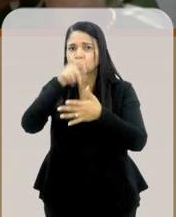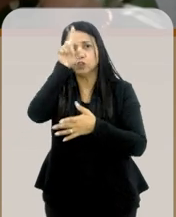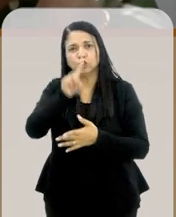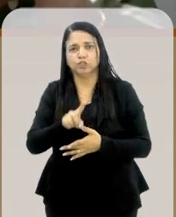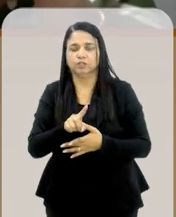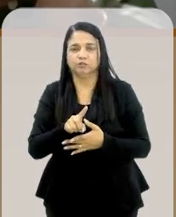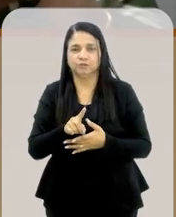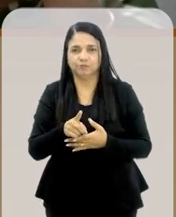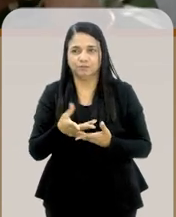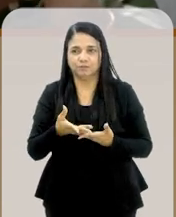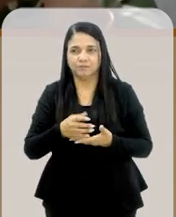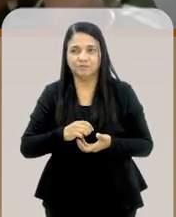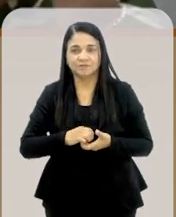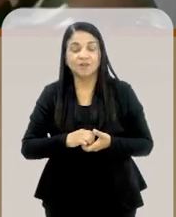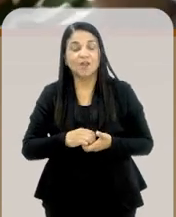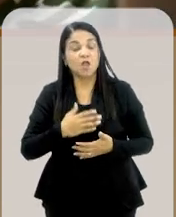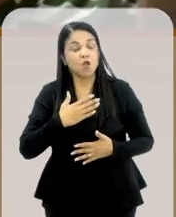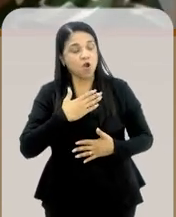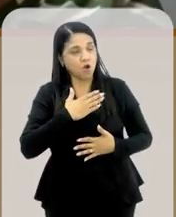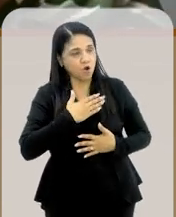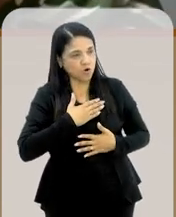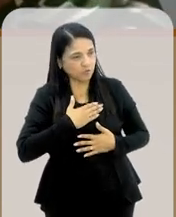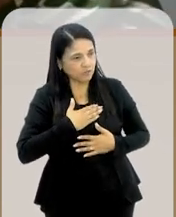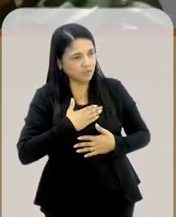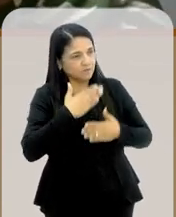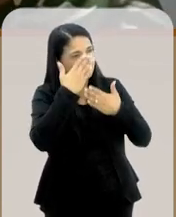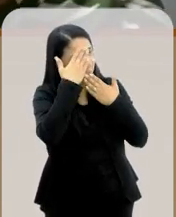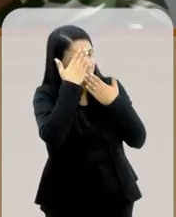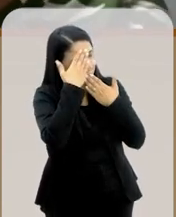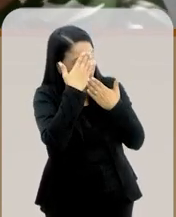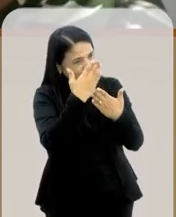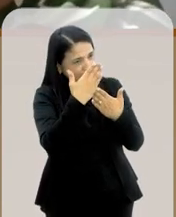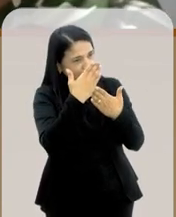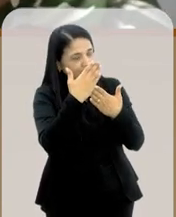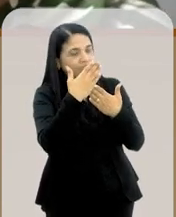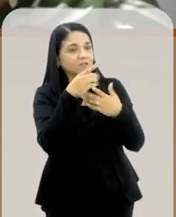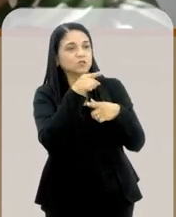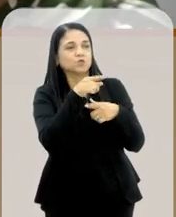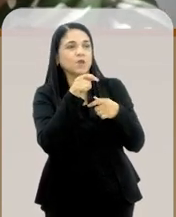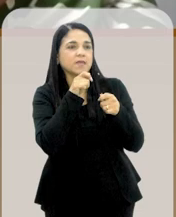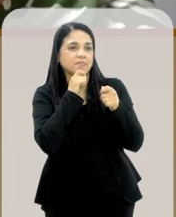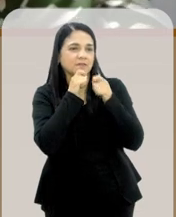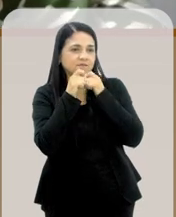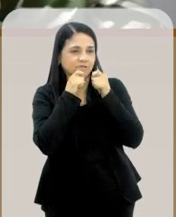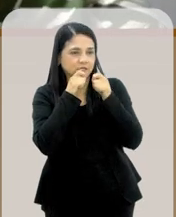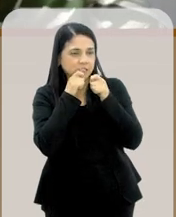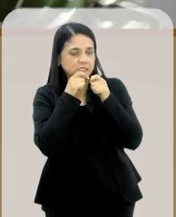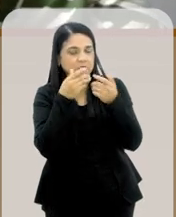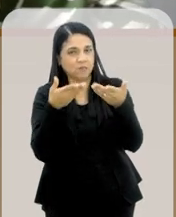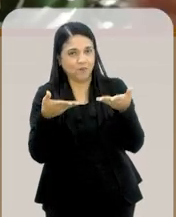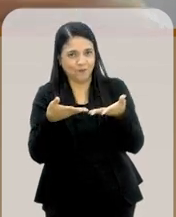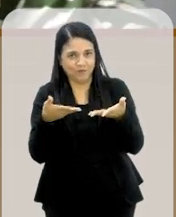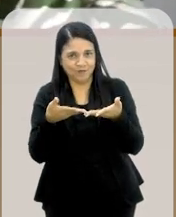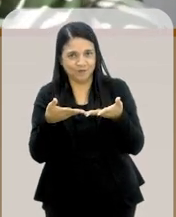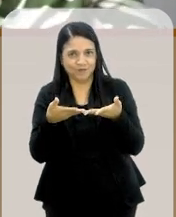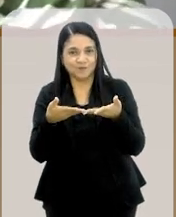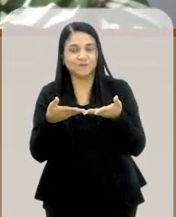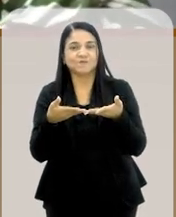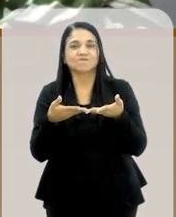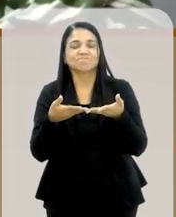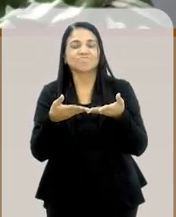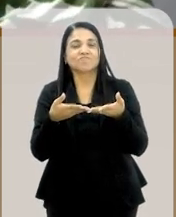lutem pelos seus direitos. Eu gostaria de agradecer imensamente a sua abordagem nesse